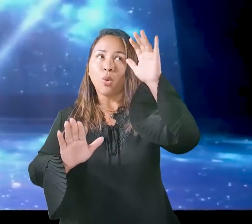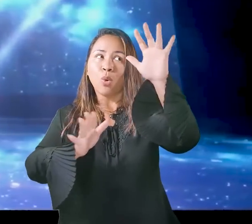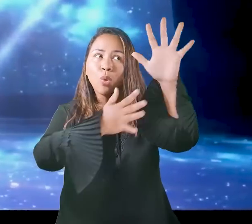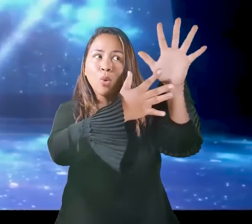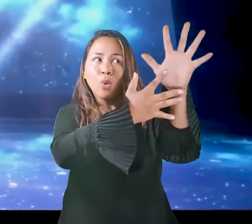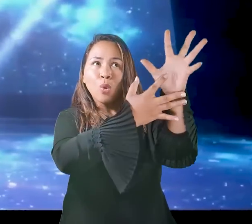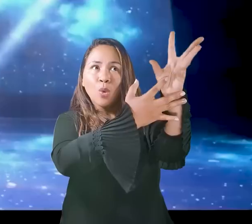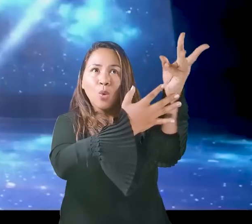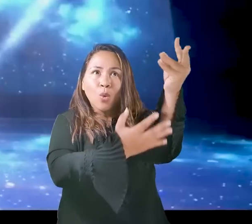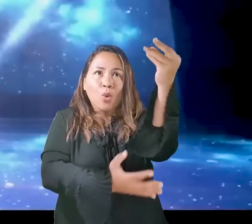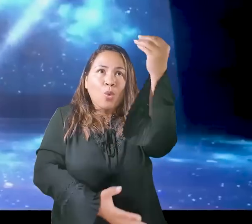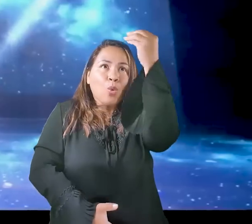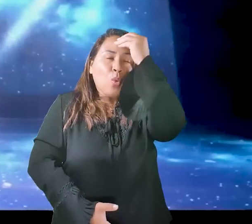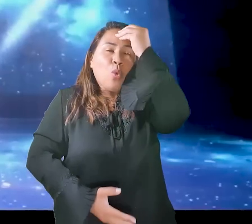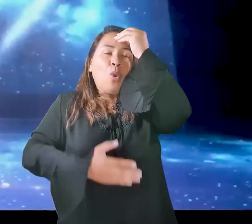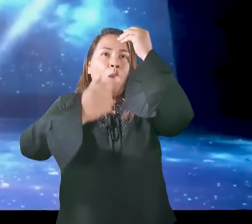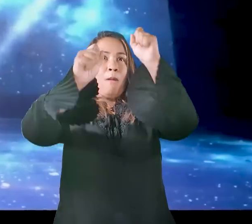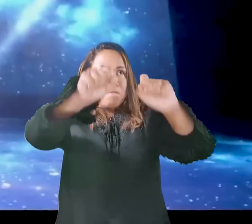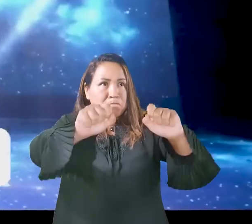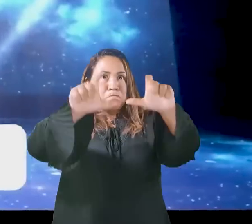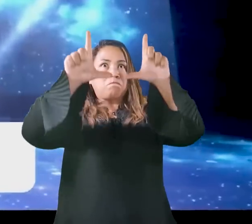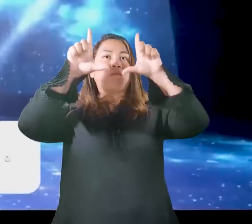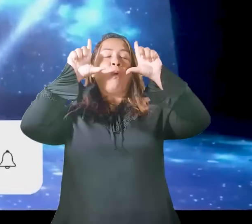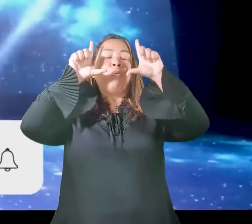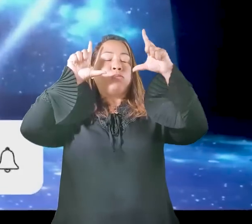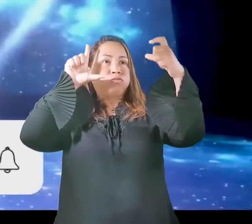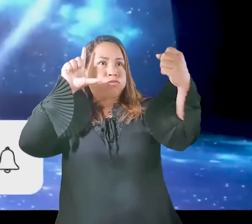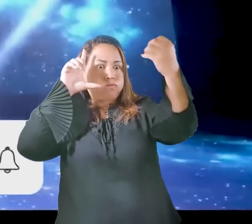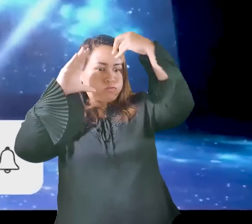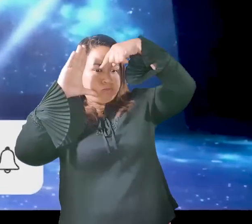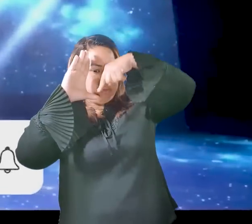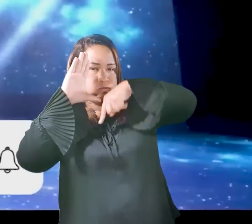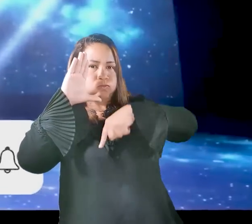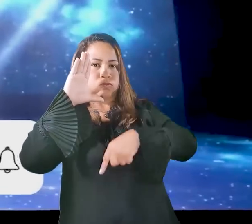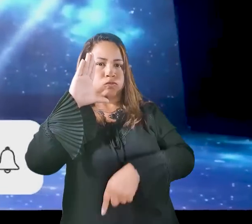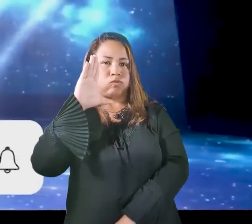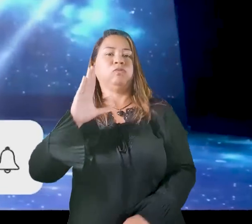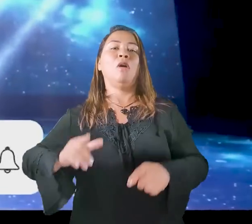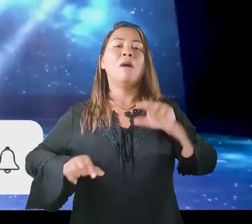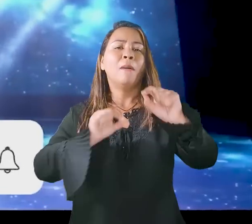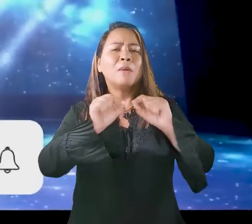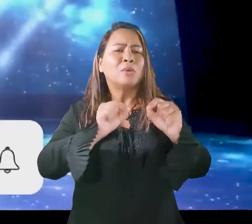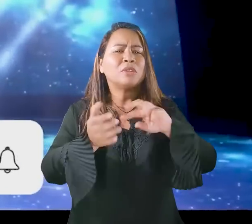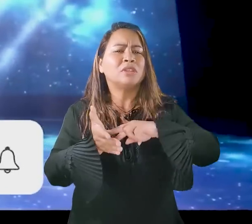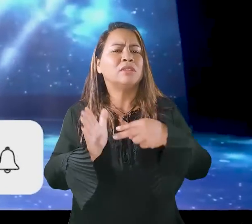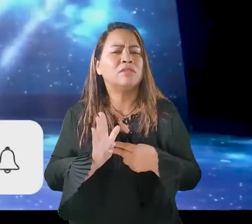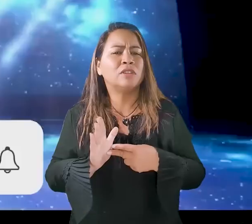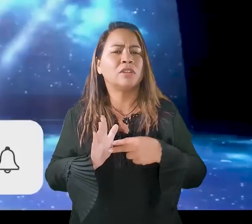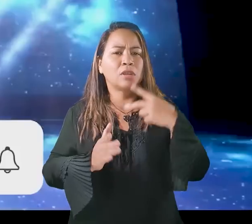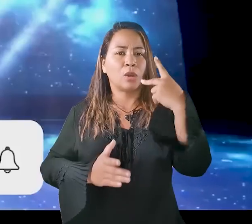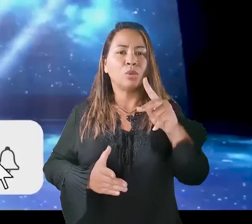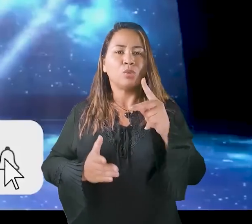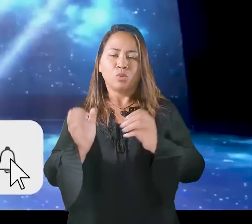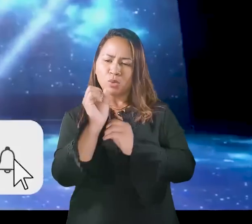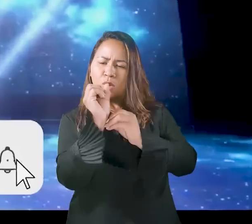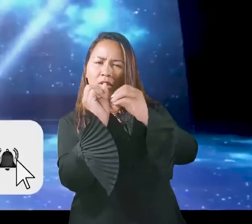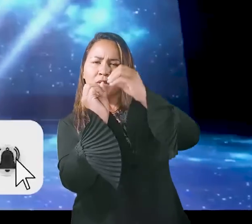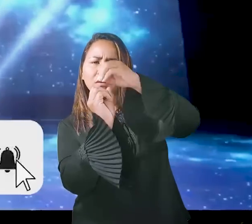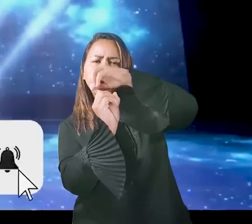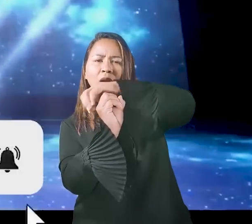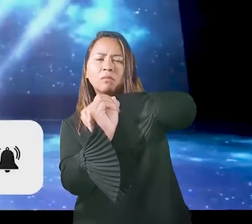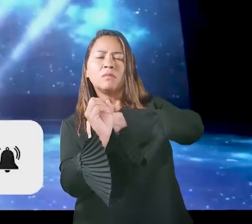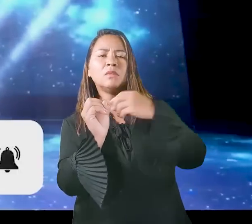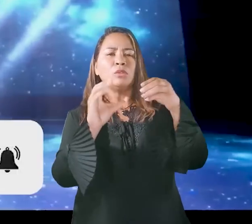sanguínea. Como se você tivesse ativado nas suas células, comunicando o teu corpo, o teu DNA, as suas células.